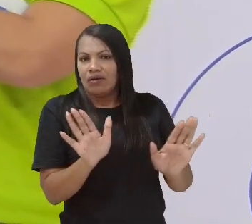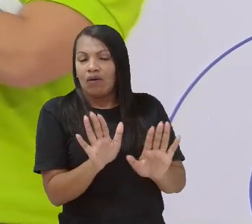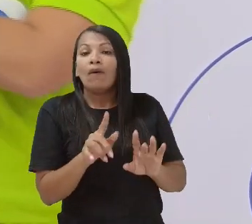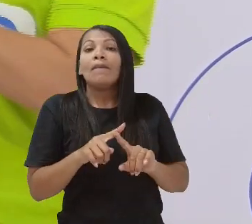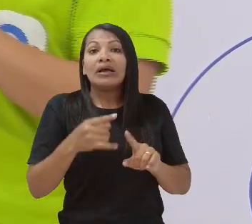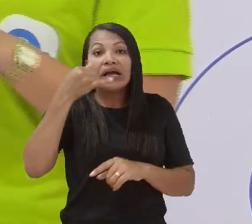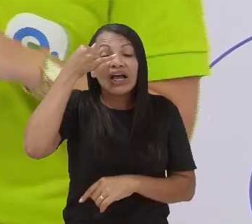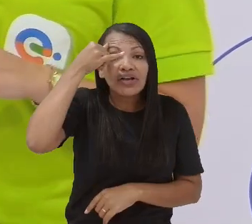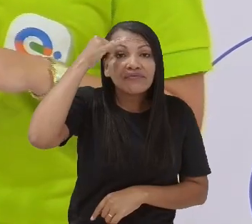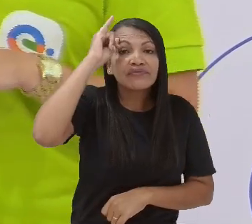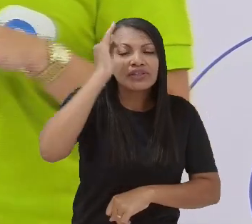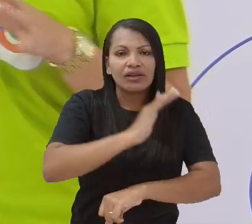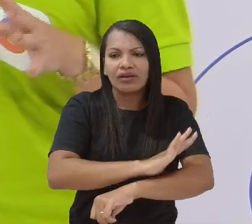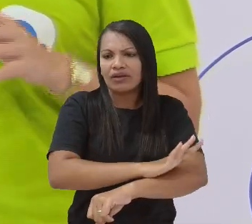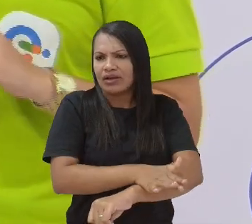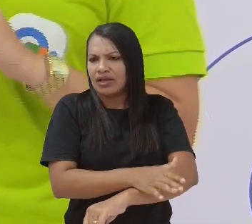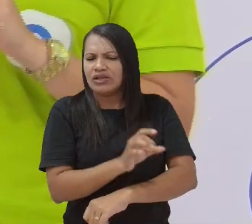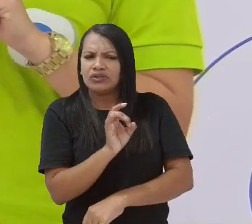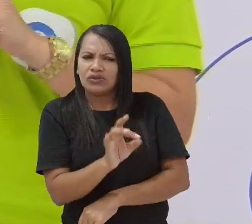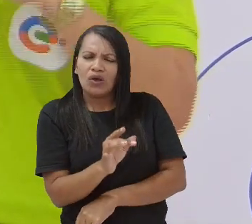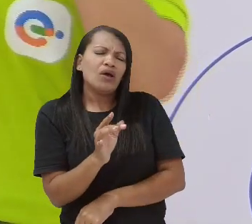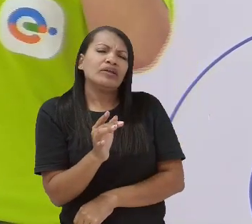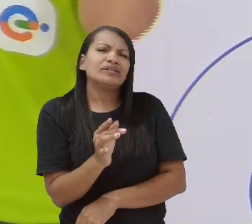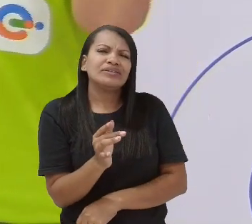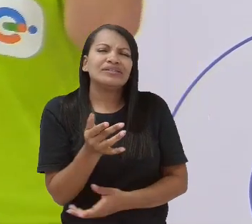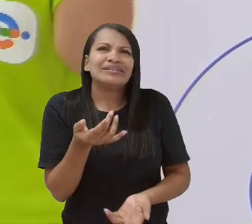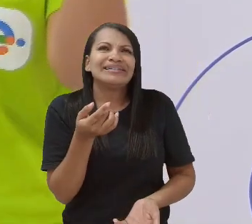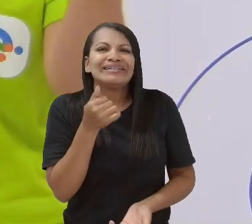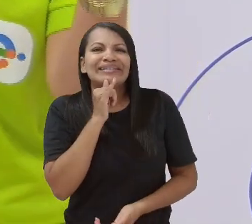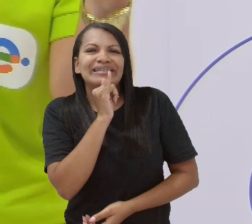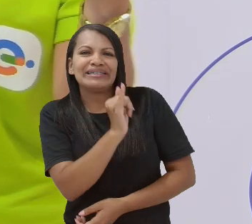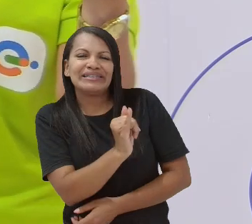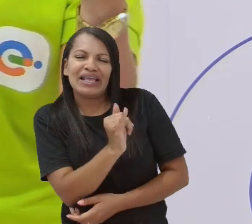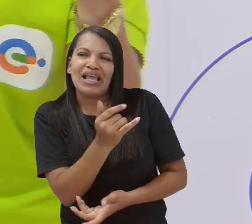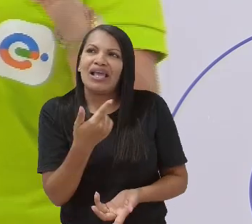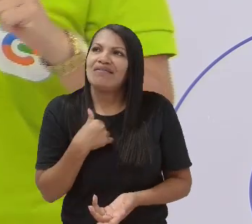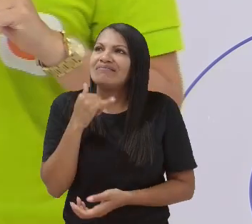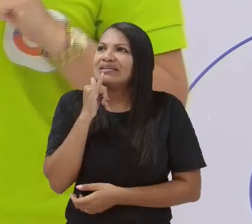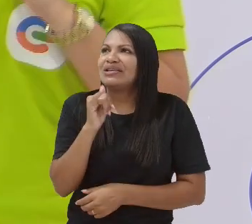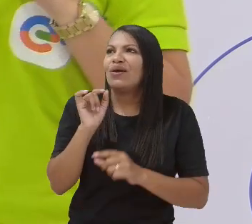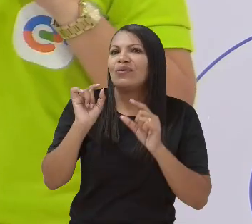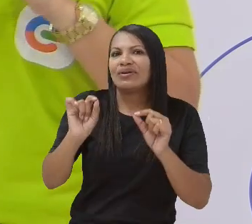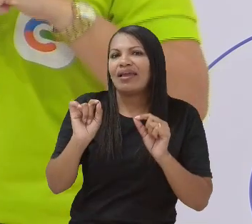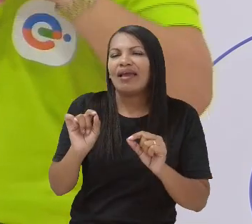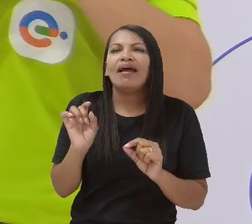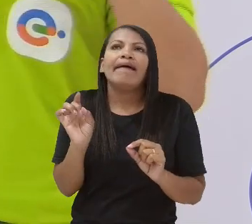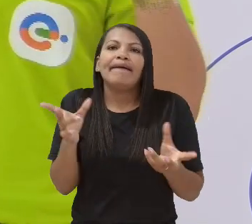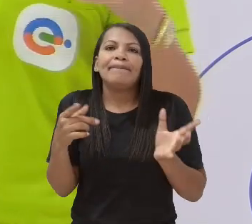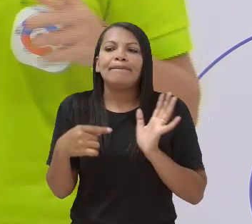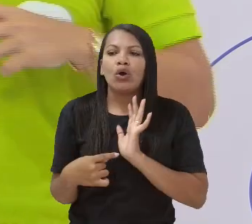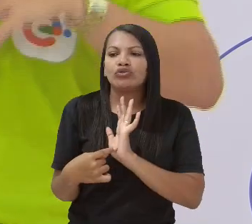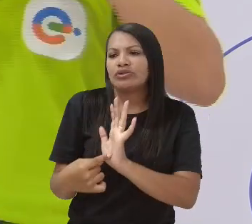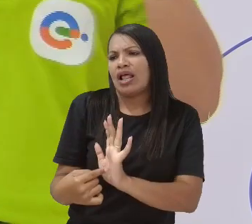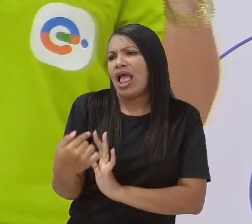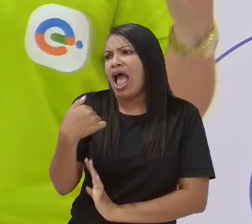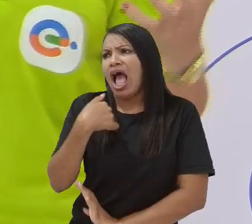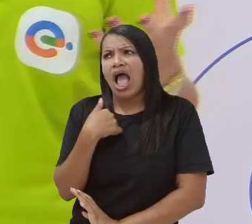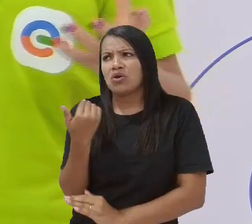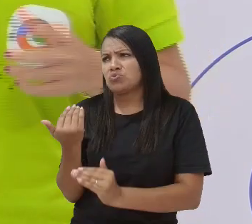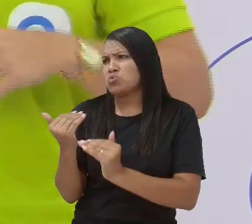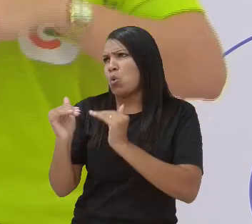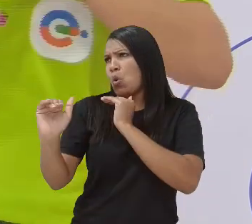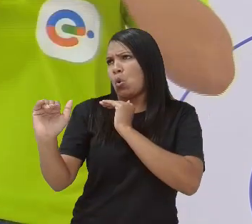importante. Não adianta a gente só levantar a bandeira, não adianta só a gente dizer que é contra